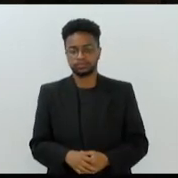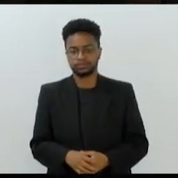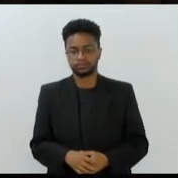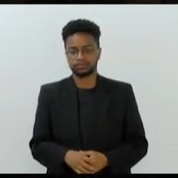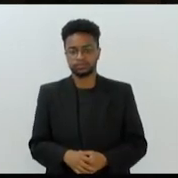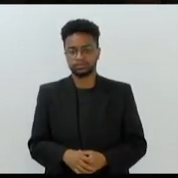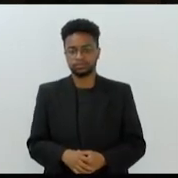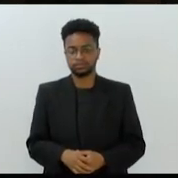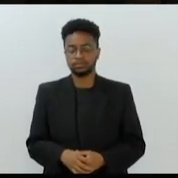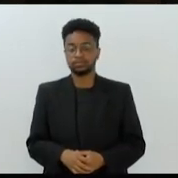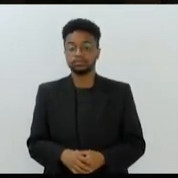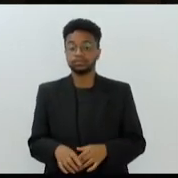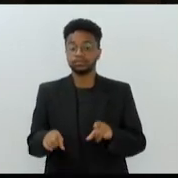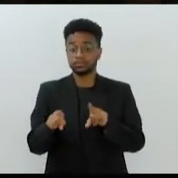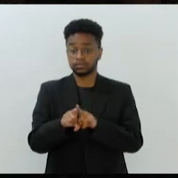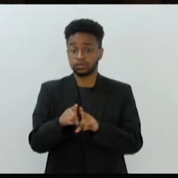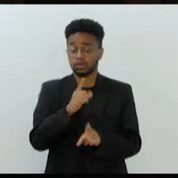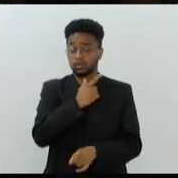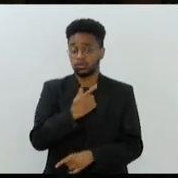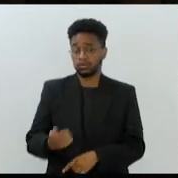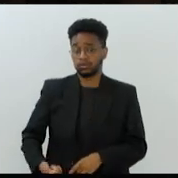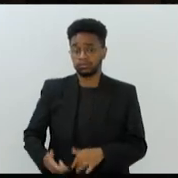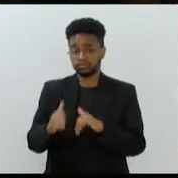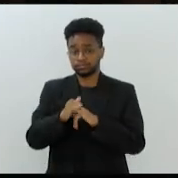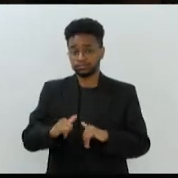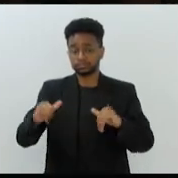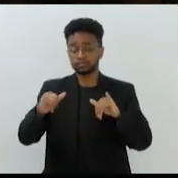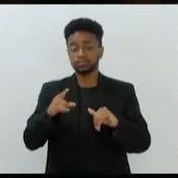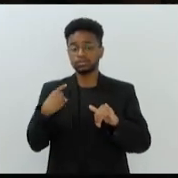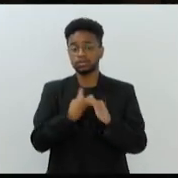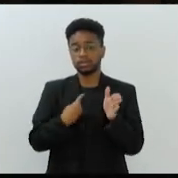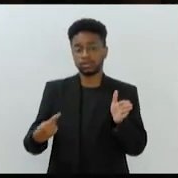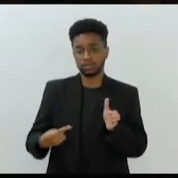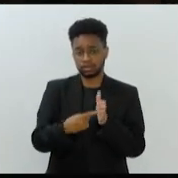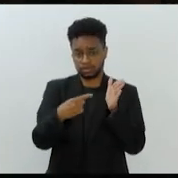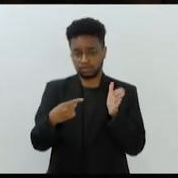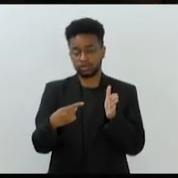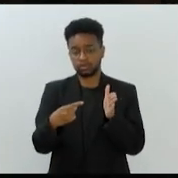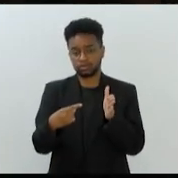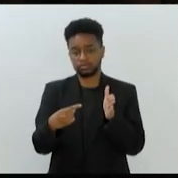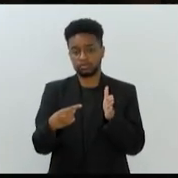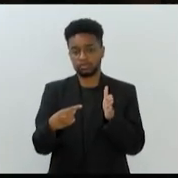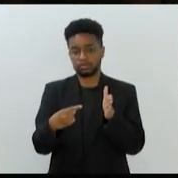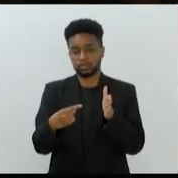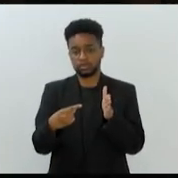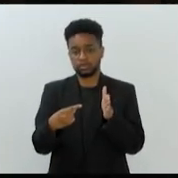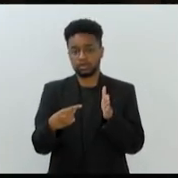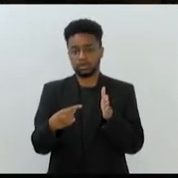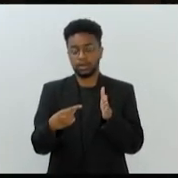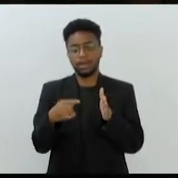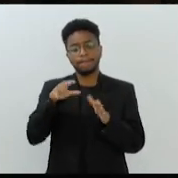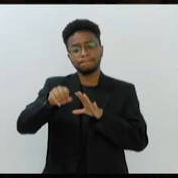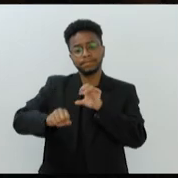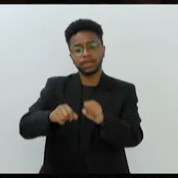Na sequência, o governo soltou uma nota, depois que a gente denunciou essa mão no dinheiro dos